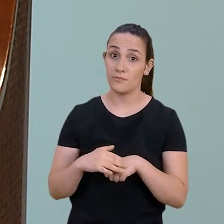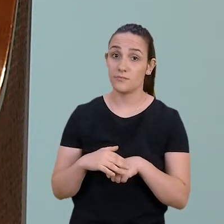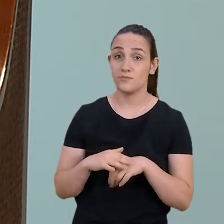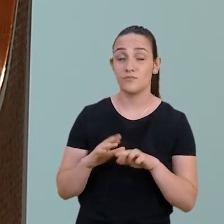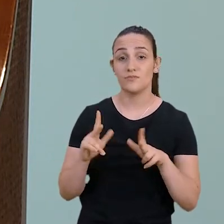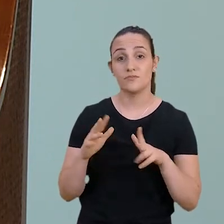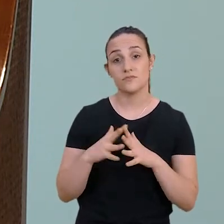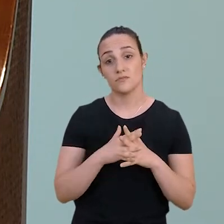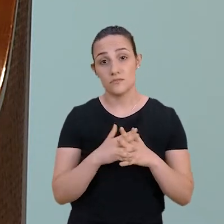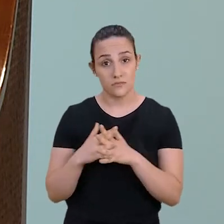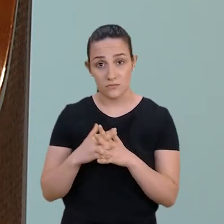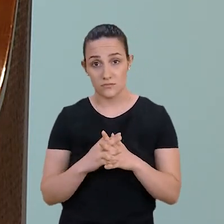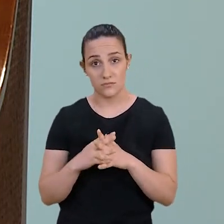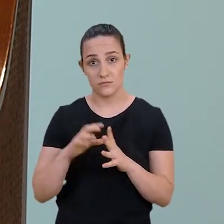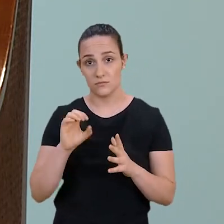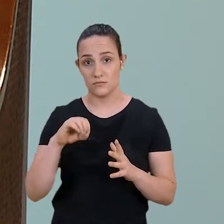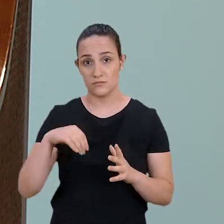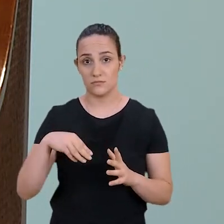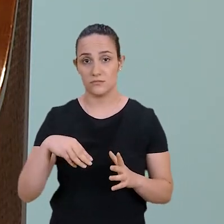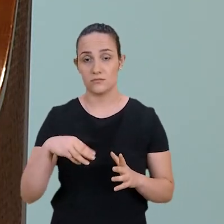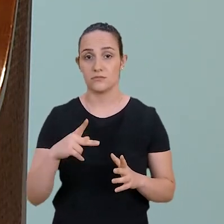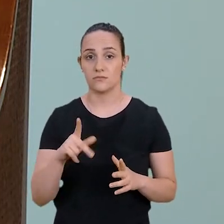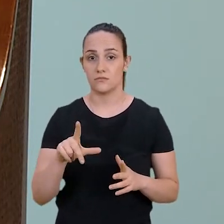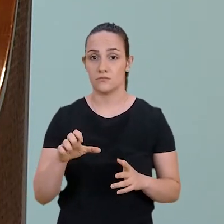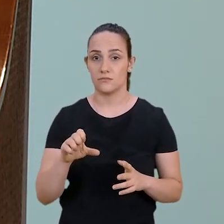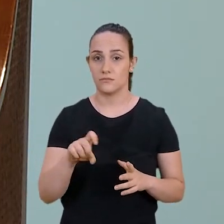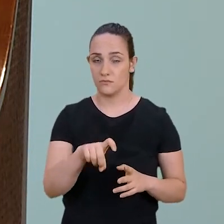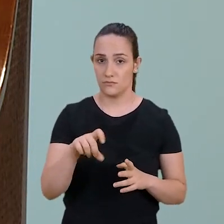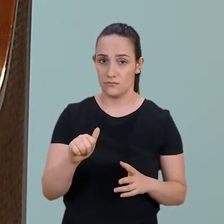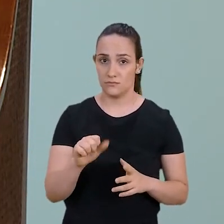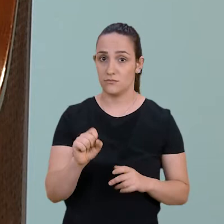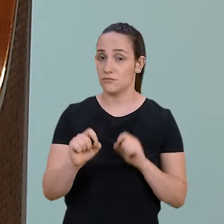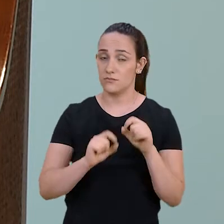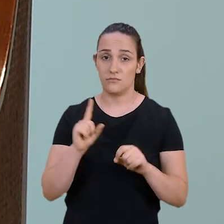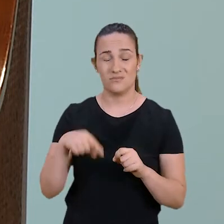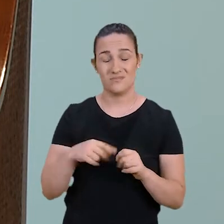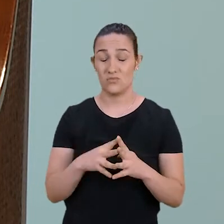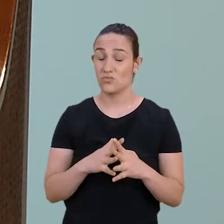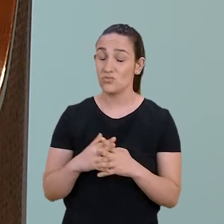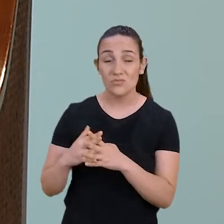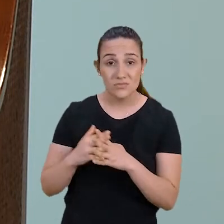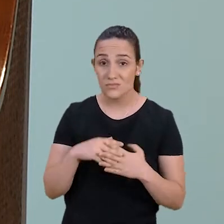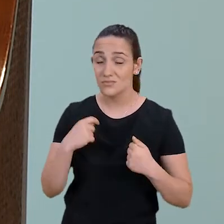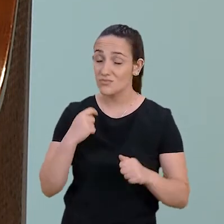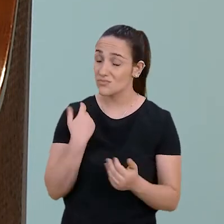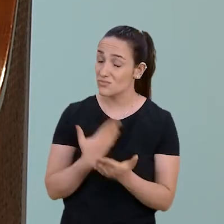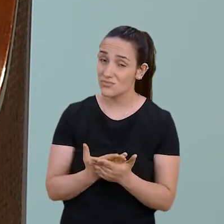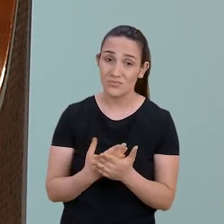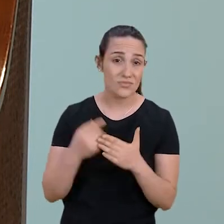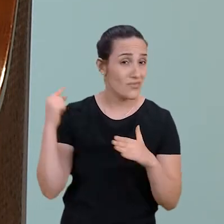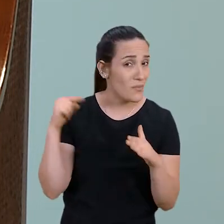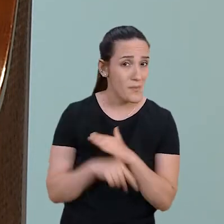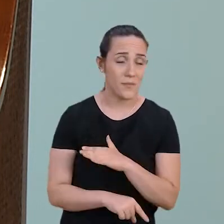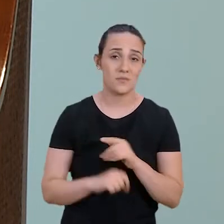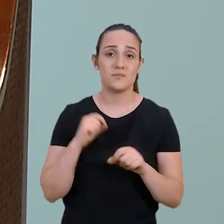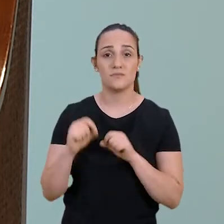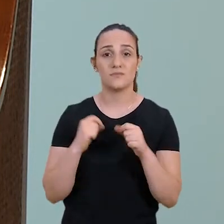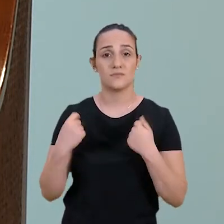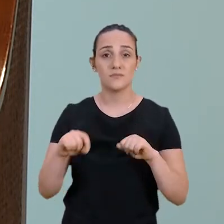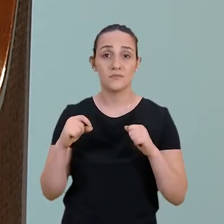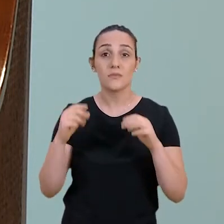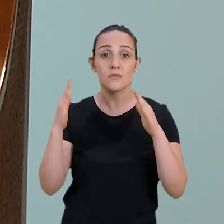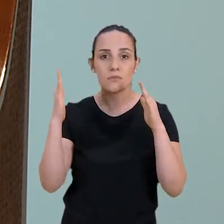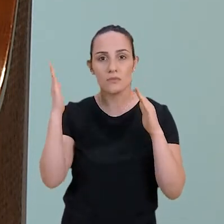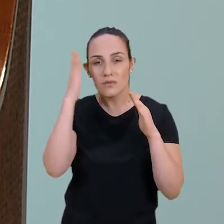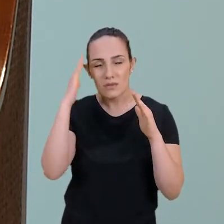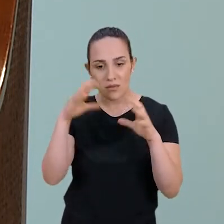patologias complexas, raras, né? São deficiências raras que exigem alta complexidade. A gente precisa